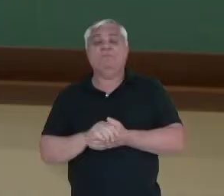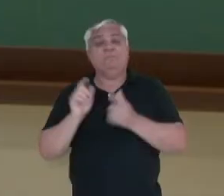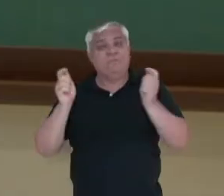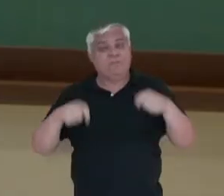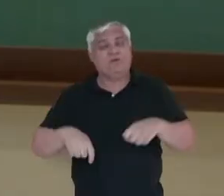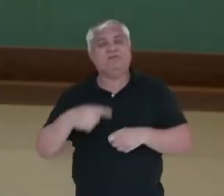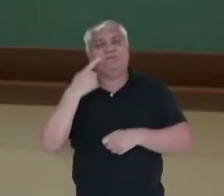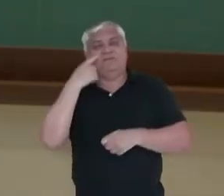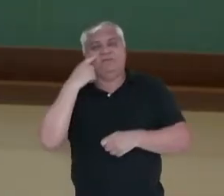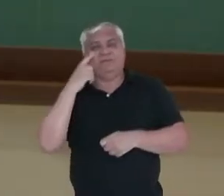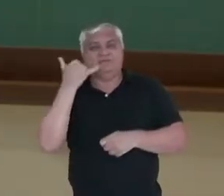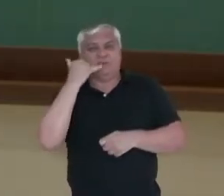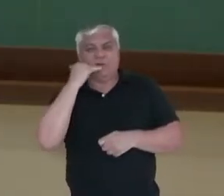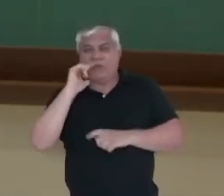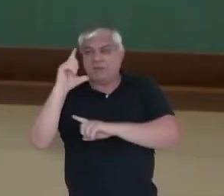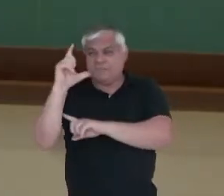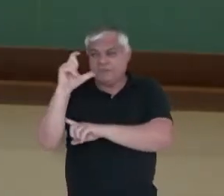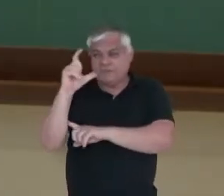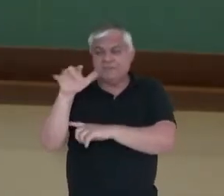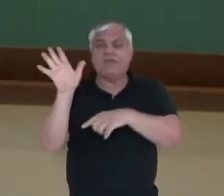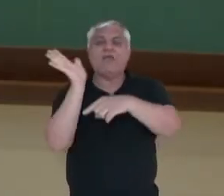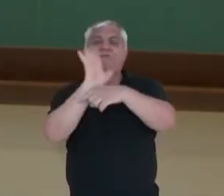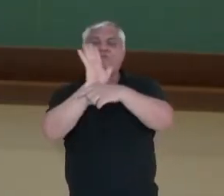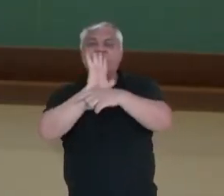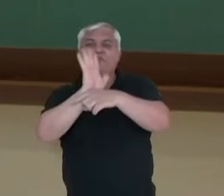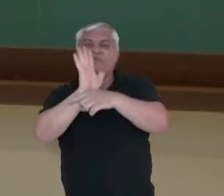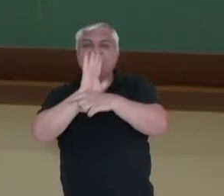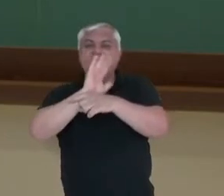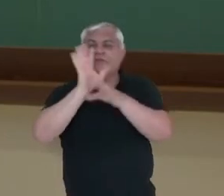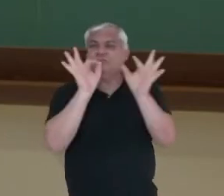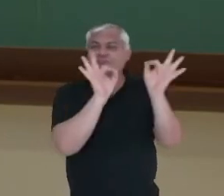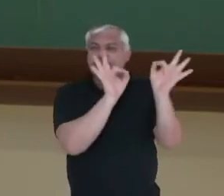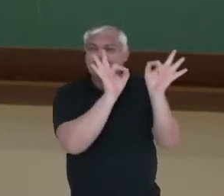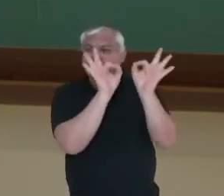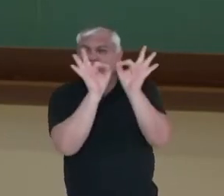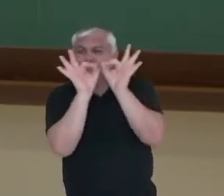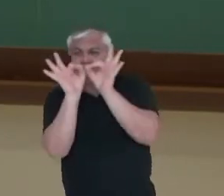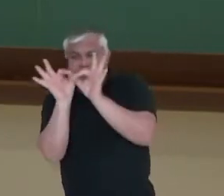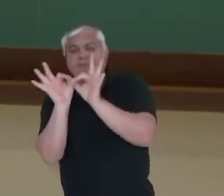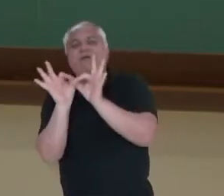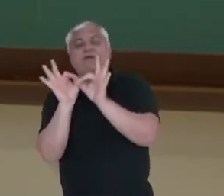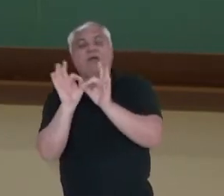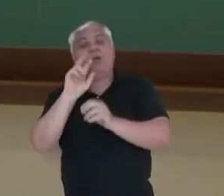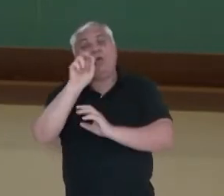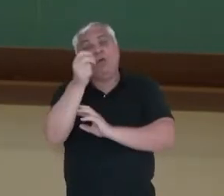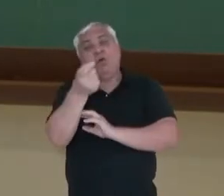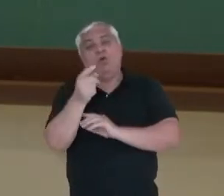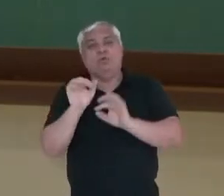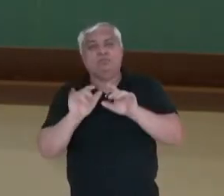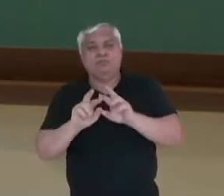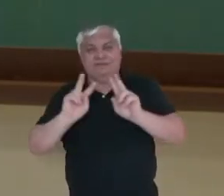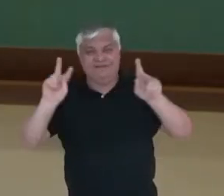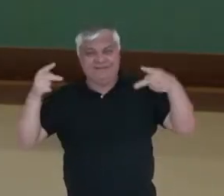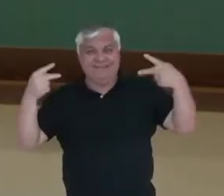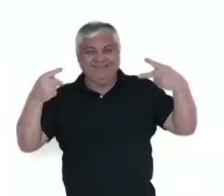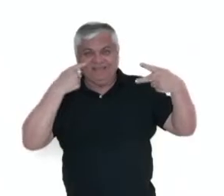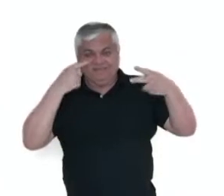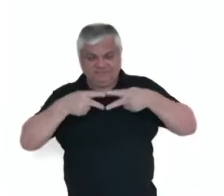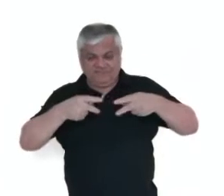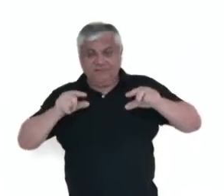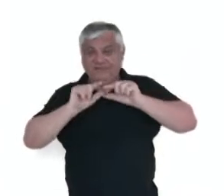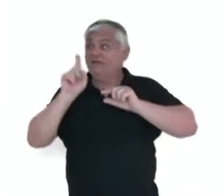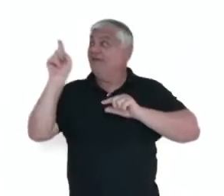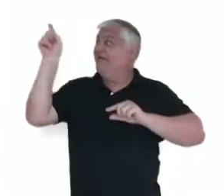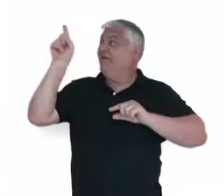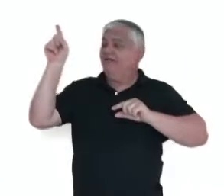pode apontar o seu celular para o QR Code que está aparecendo aí na sua tela, ou mesmo digitar aí esse link que vocês estão vendo aqui